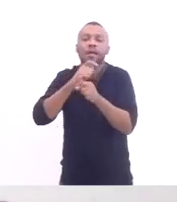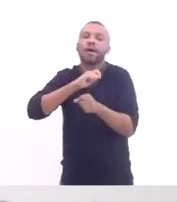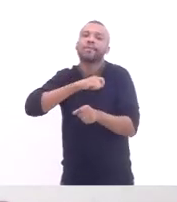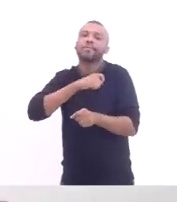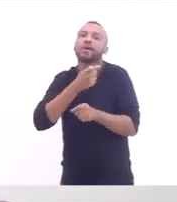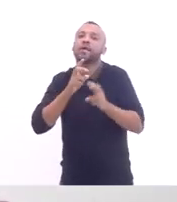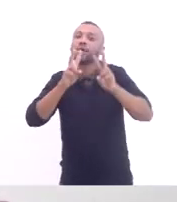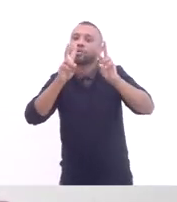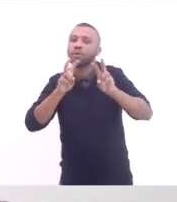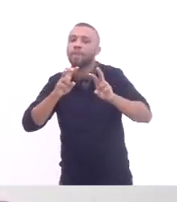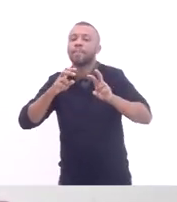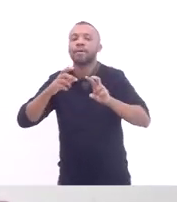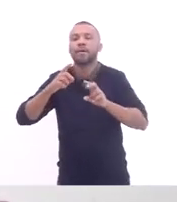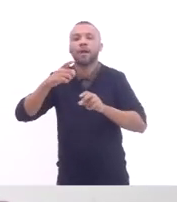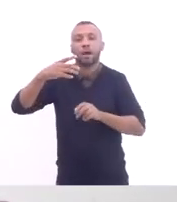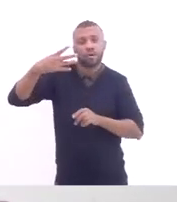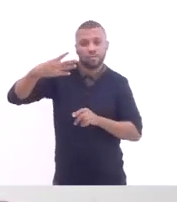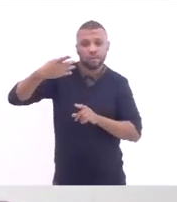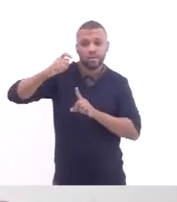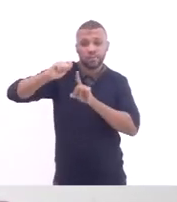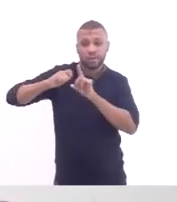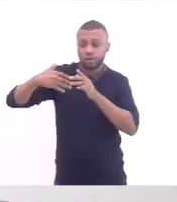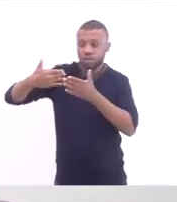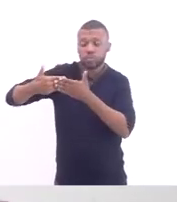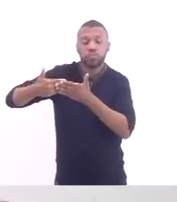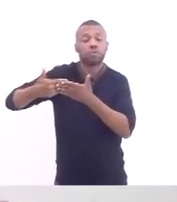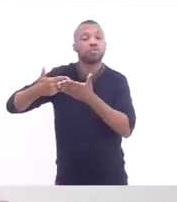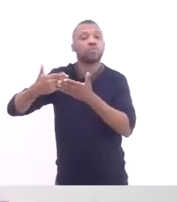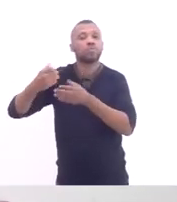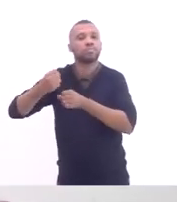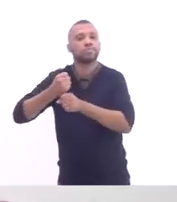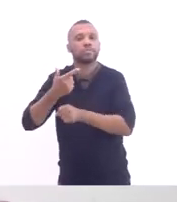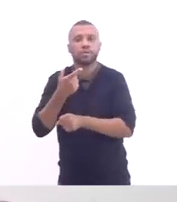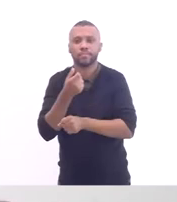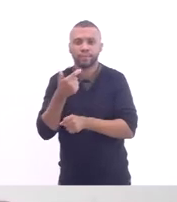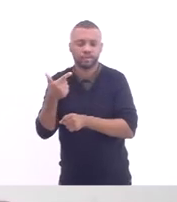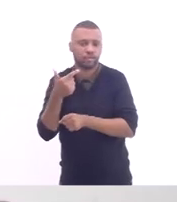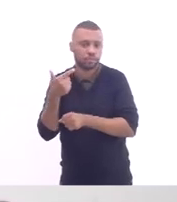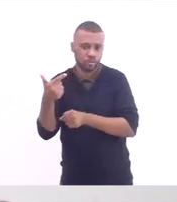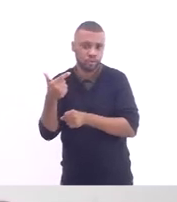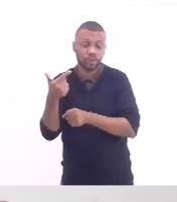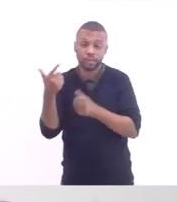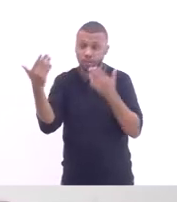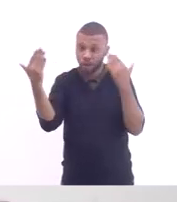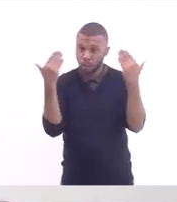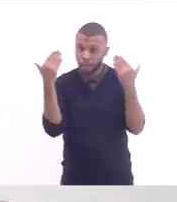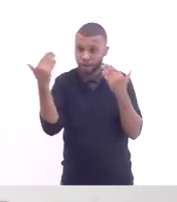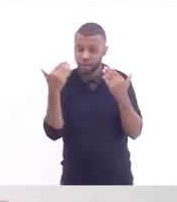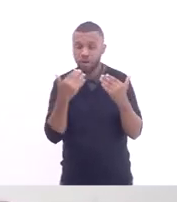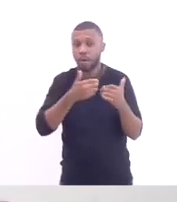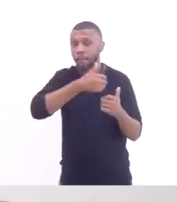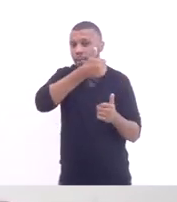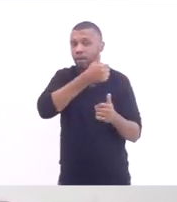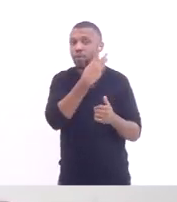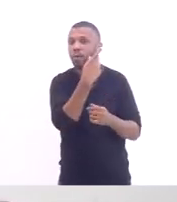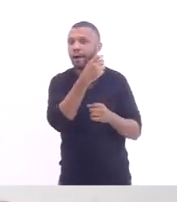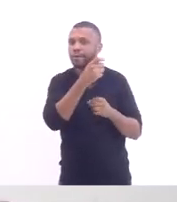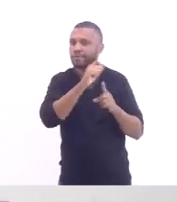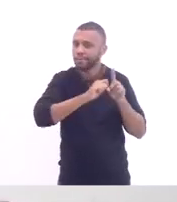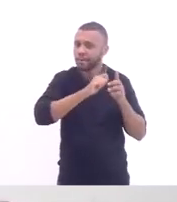primeiro quadrimestre de 2022, para a gente ter uma comparação ao primeiro quadrimestre de 2021. Doutora Stephanie,